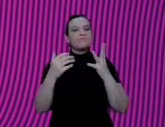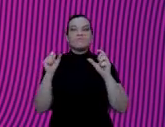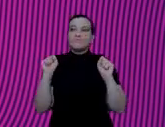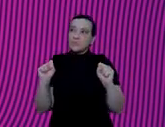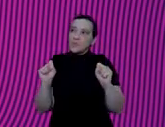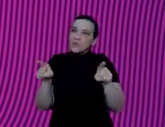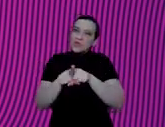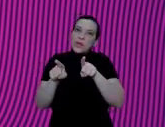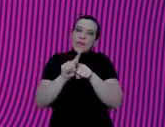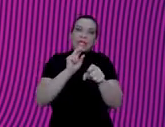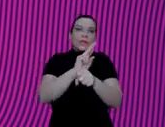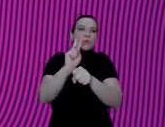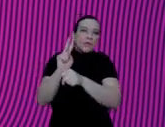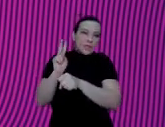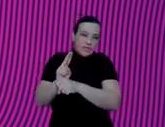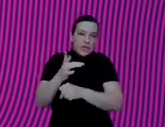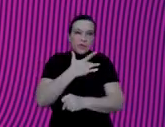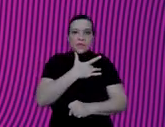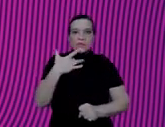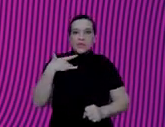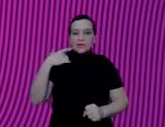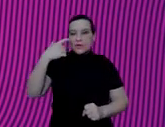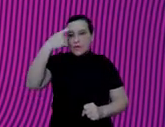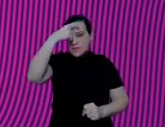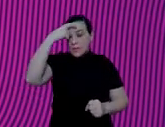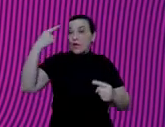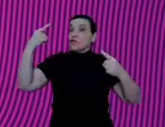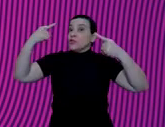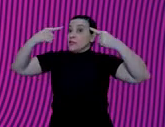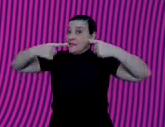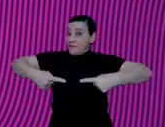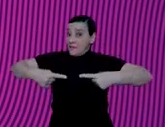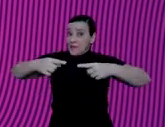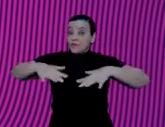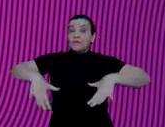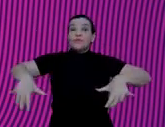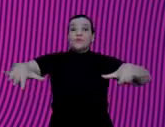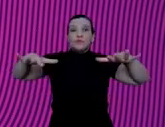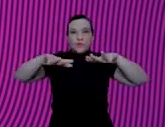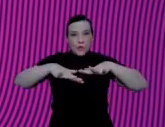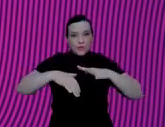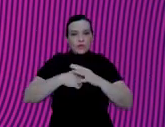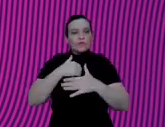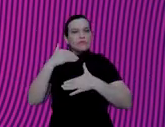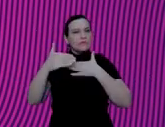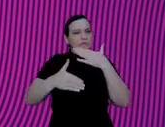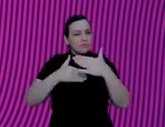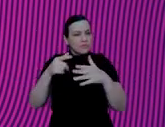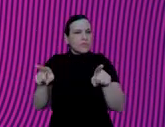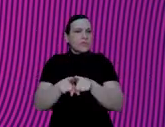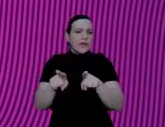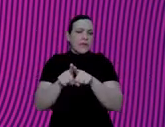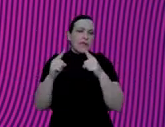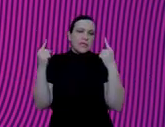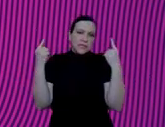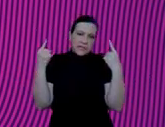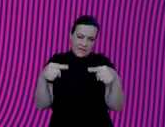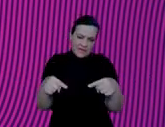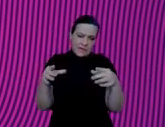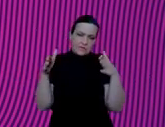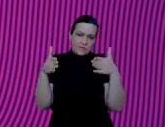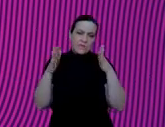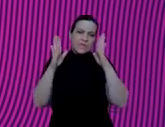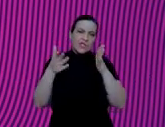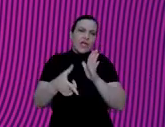mental. Então, acho que esse é o desafio que está dado do ponto de vista mais amplo, que se soma aos desafios mais específicos que eu havia mencionado antes, de